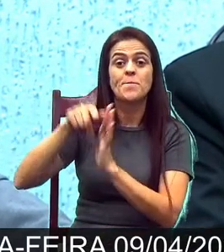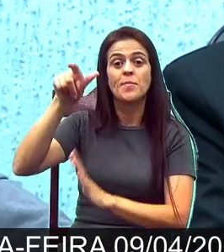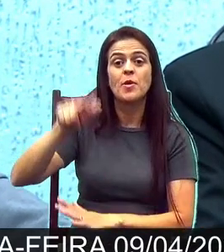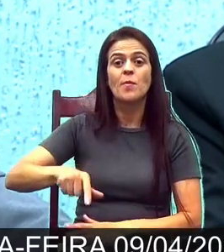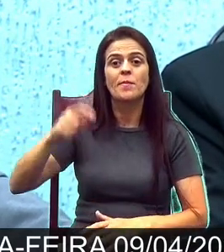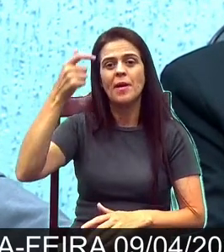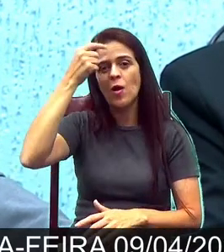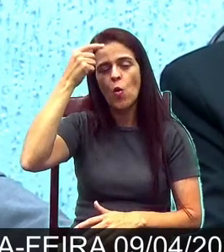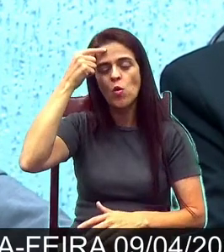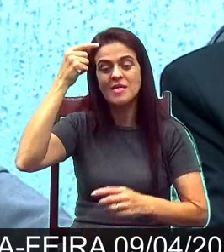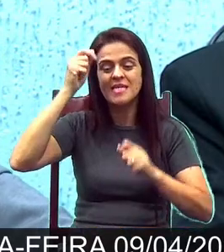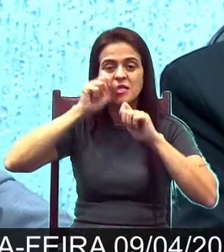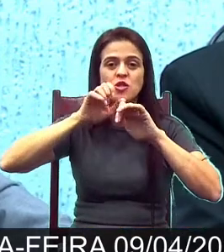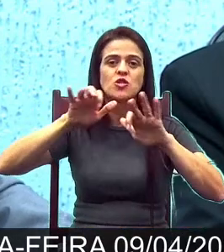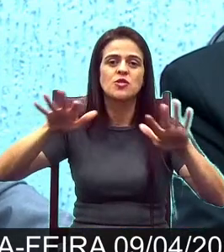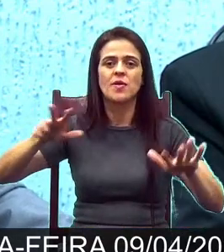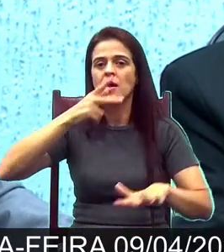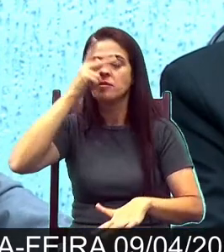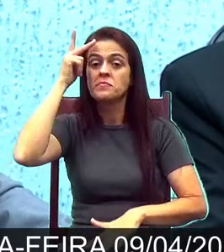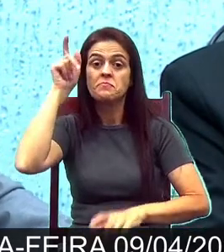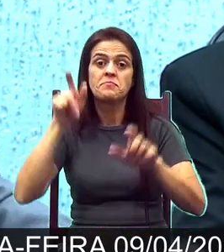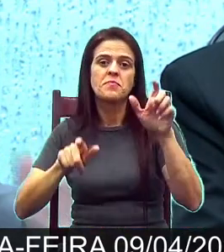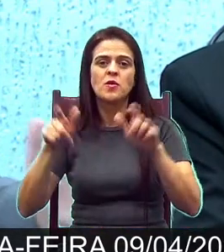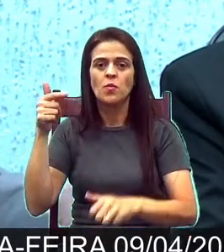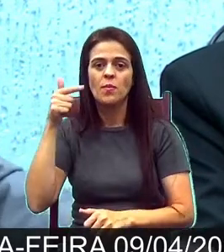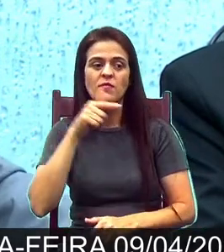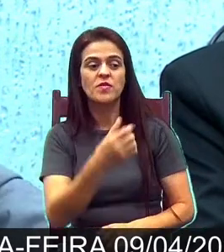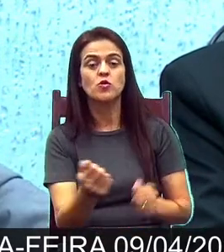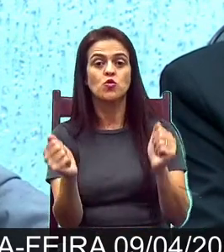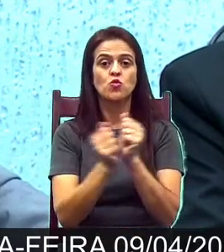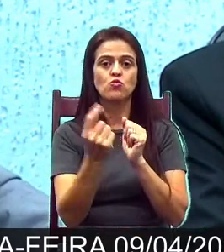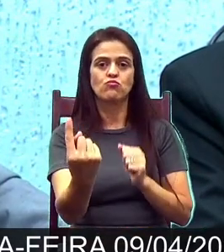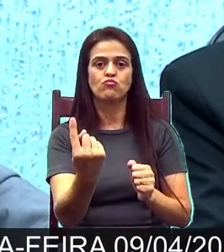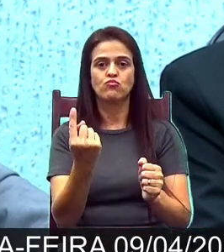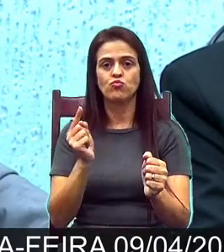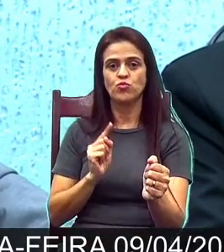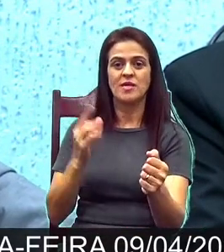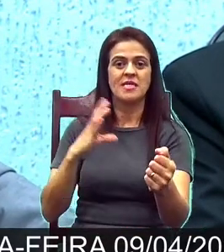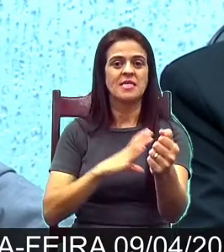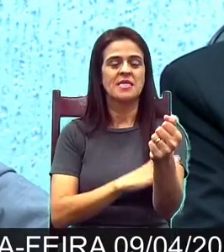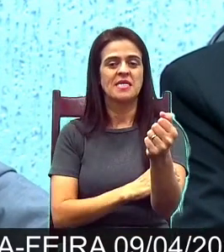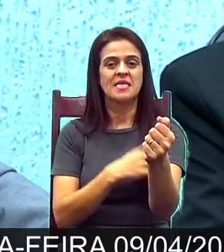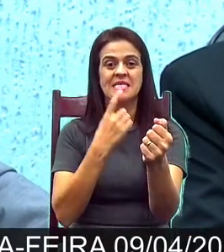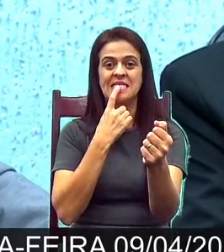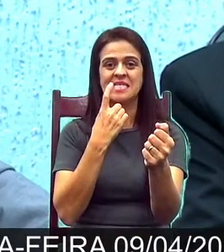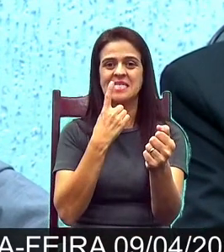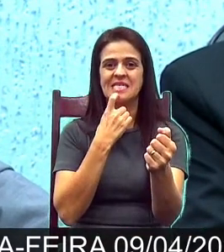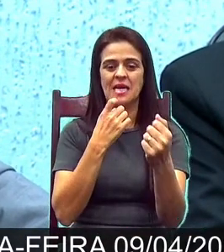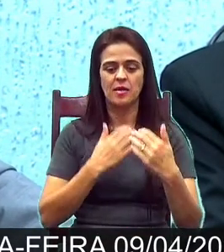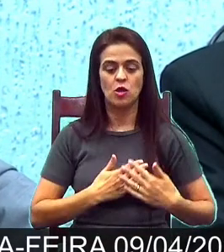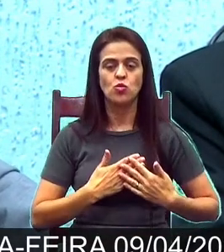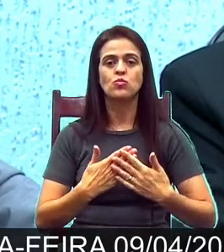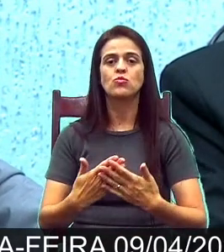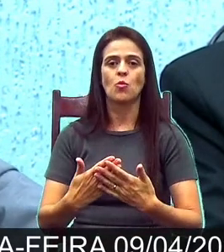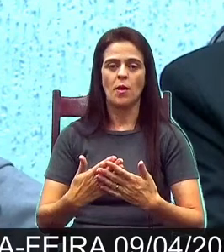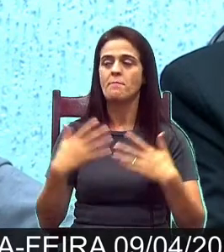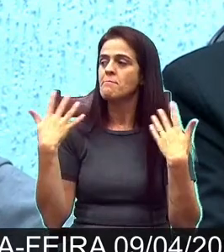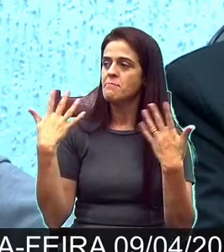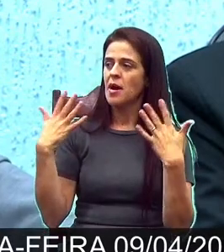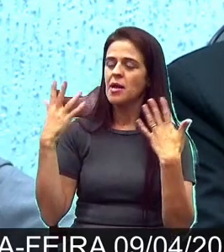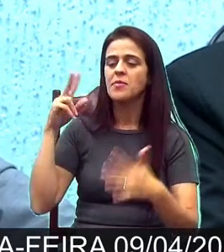consciência das pessoas em razão desse grande problema aí, que é a doação de sangue. Então, parabéns, vereador Luiz